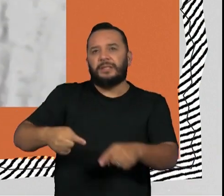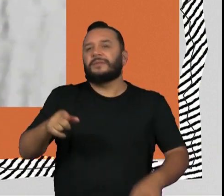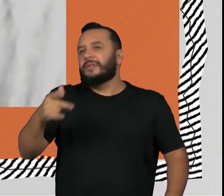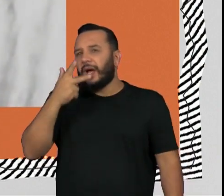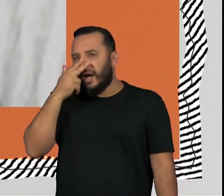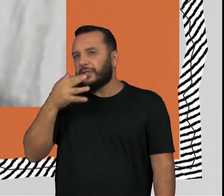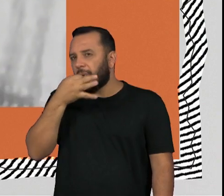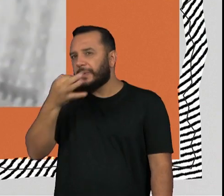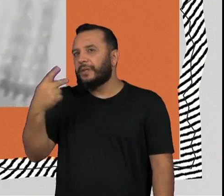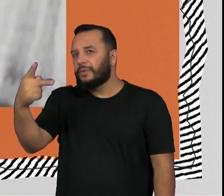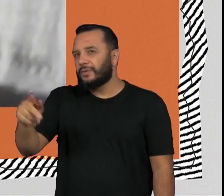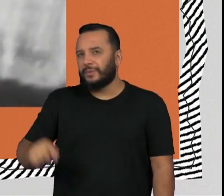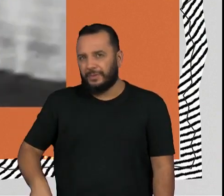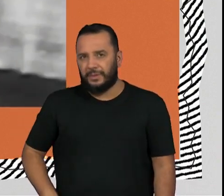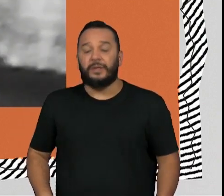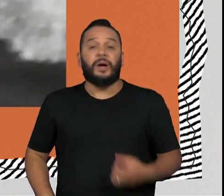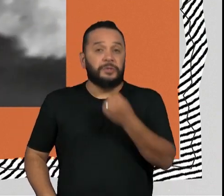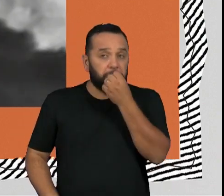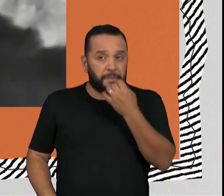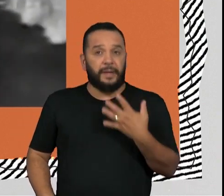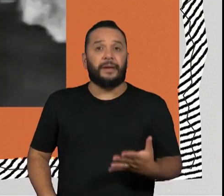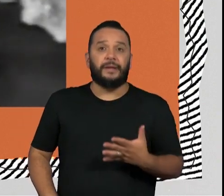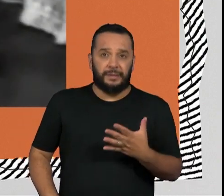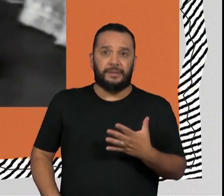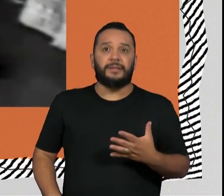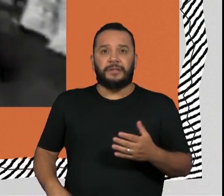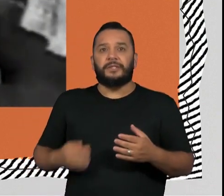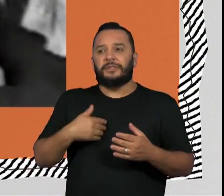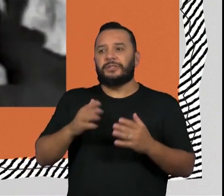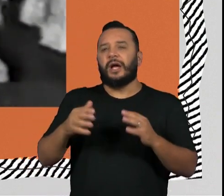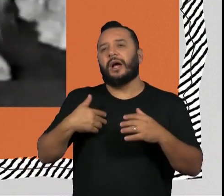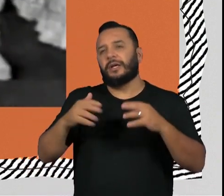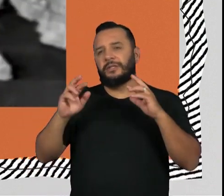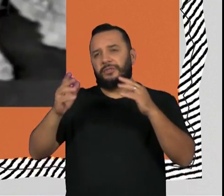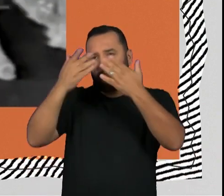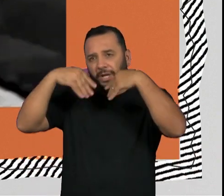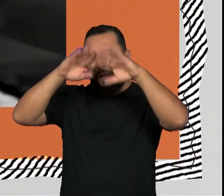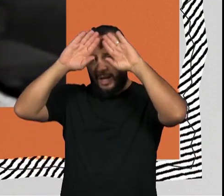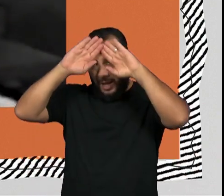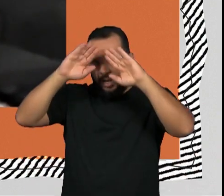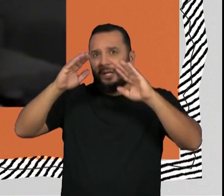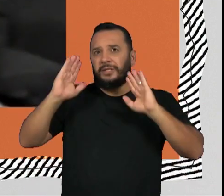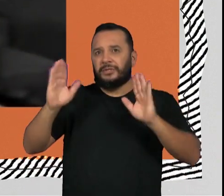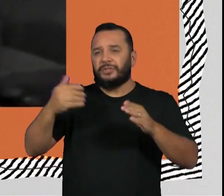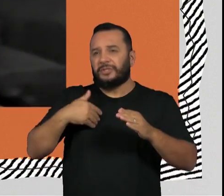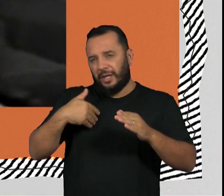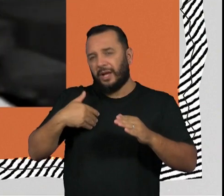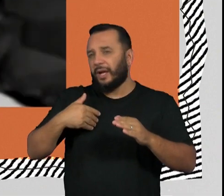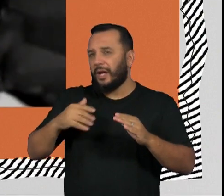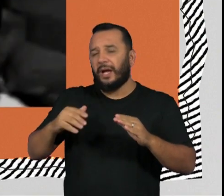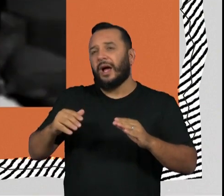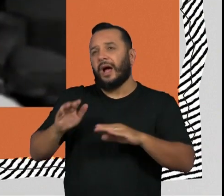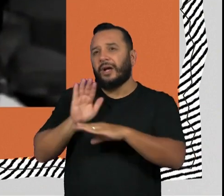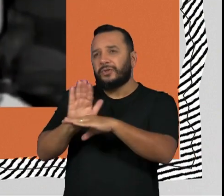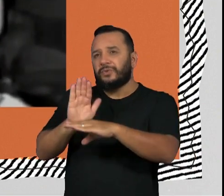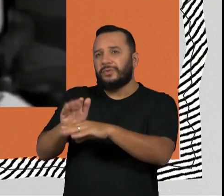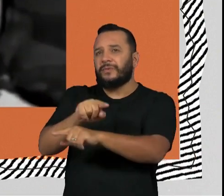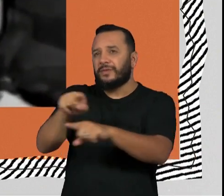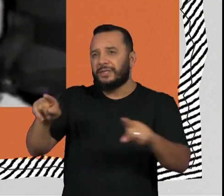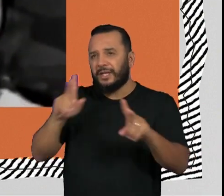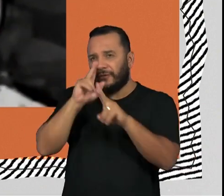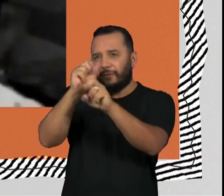Né? Eu acho bem. Oxalá, Xangô, Oxum que ajude a vocês, que dê força a